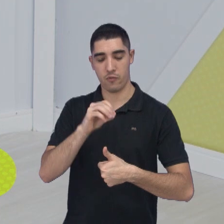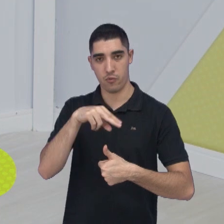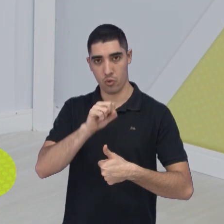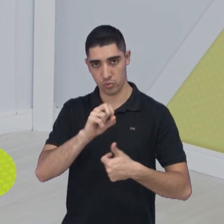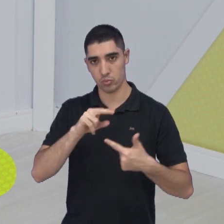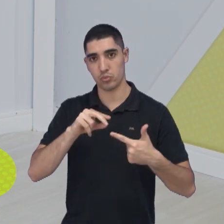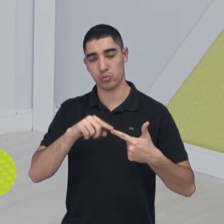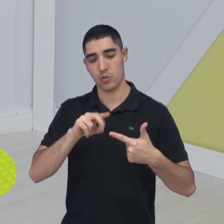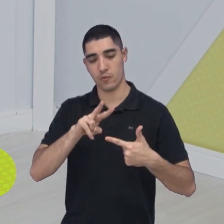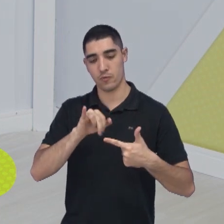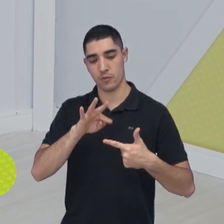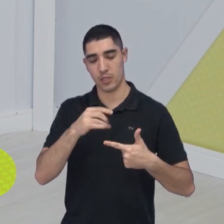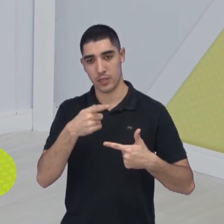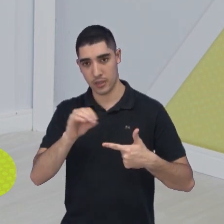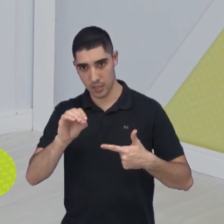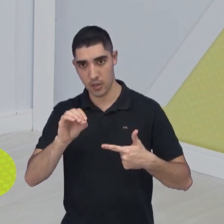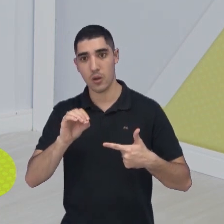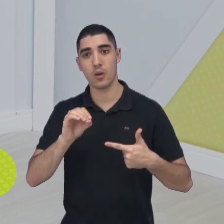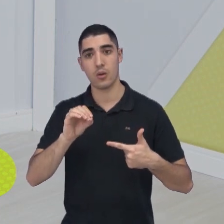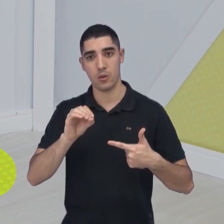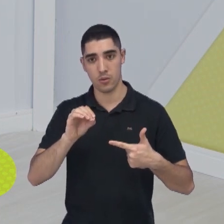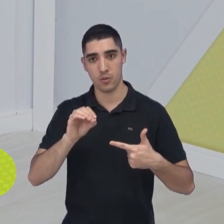Cauê